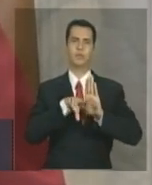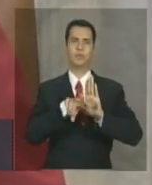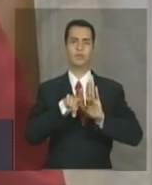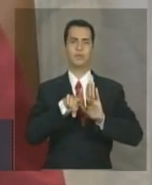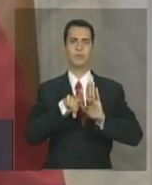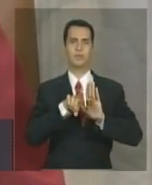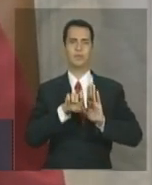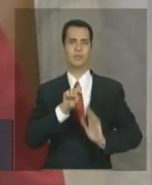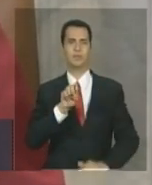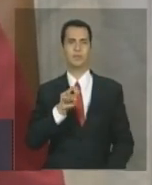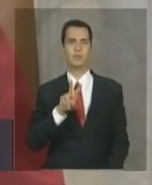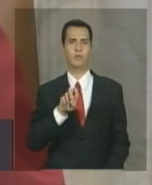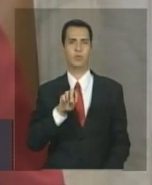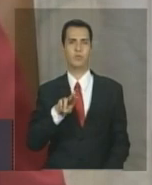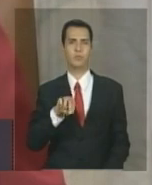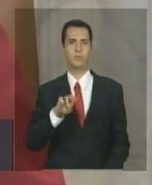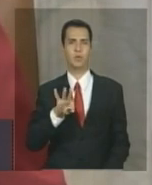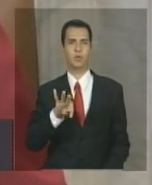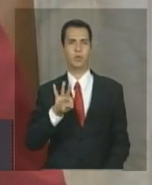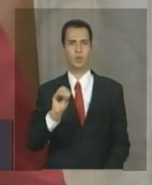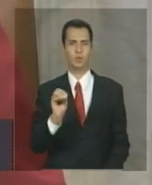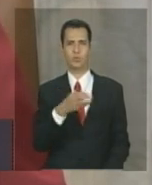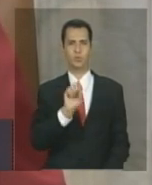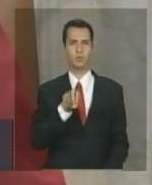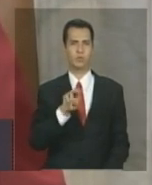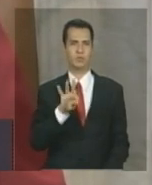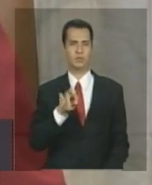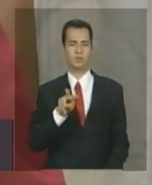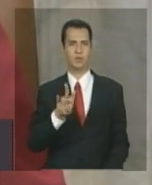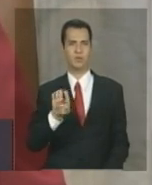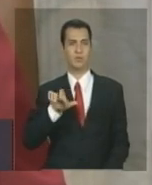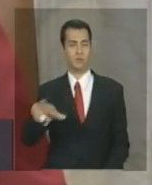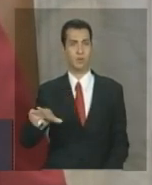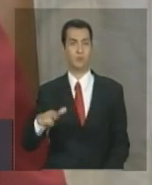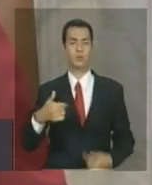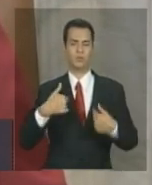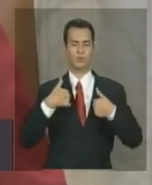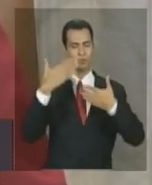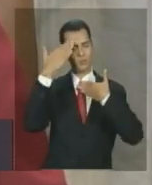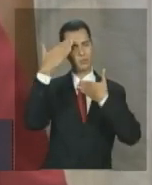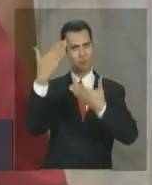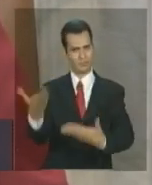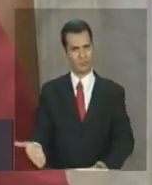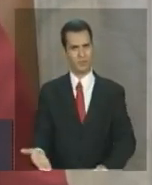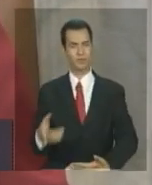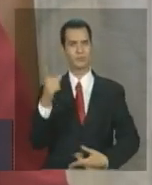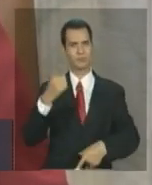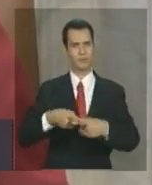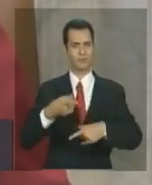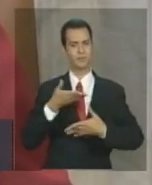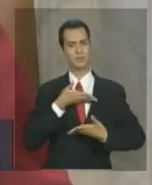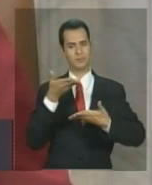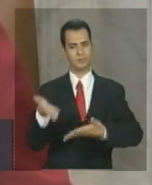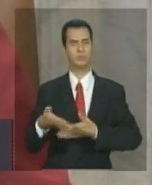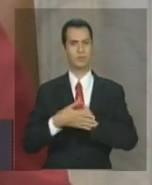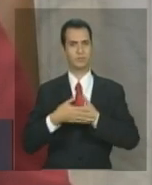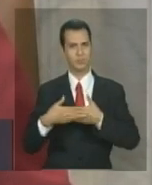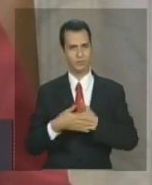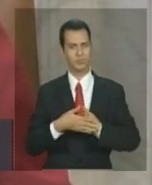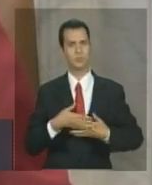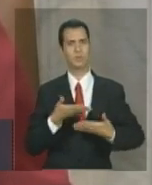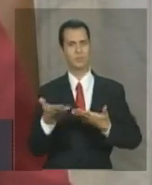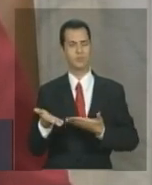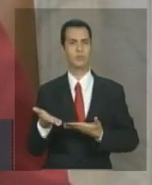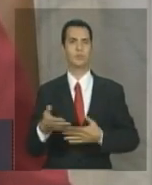sustentável. Which is tantamount to the very definition of sustainable development. Eu agradeço a calorosa, fraterna e amiga